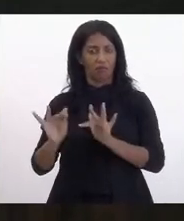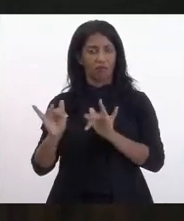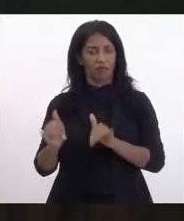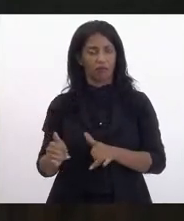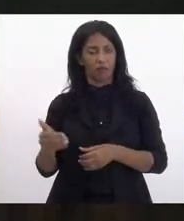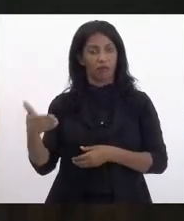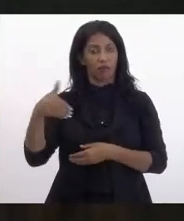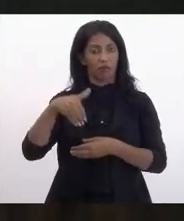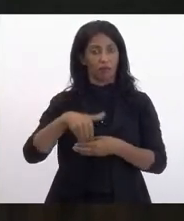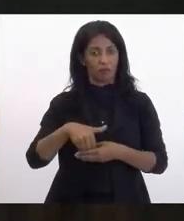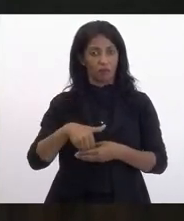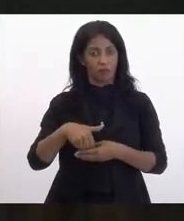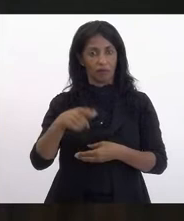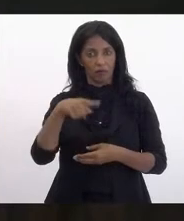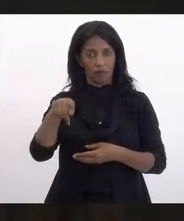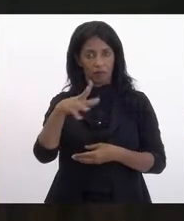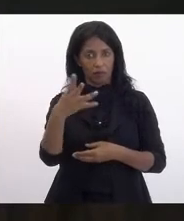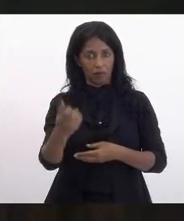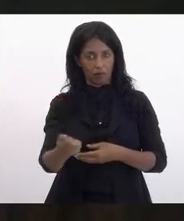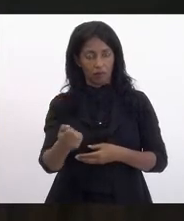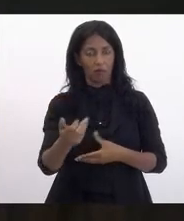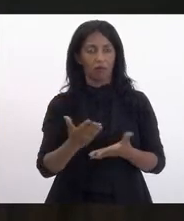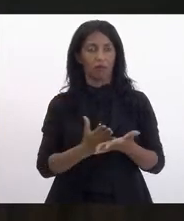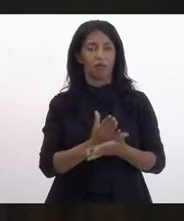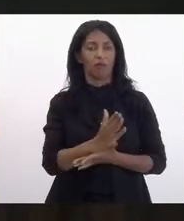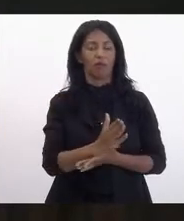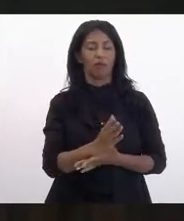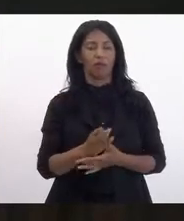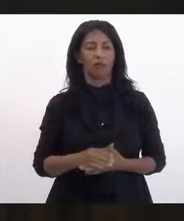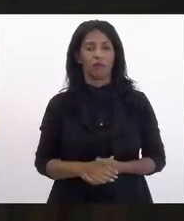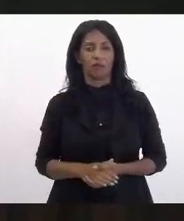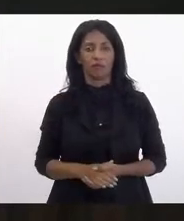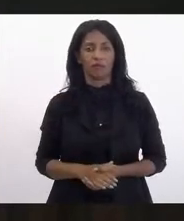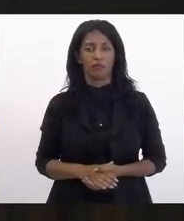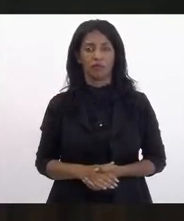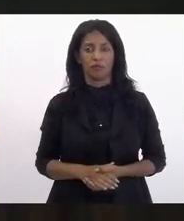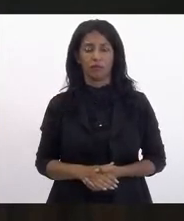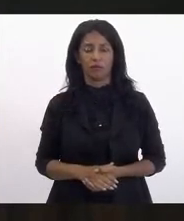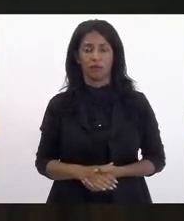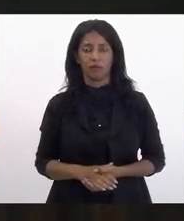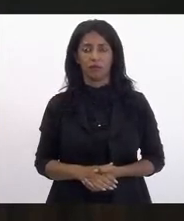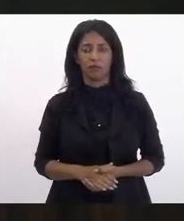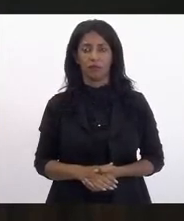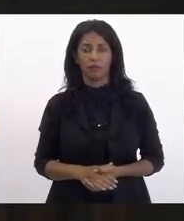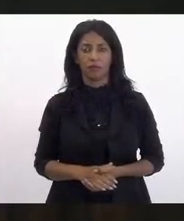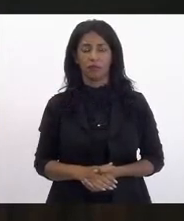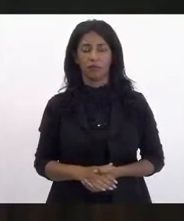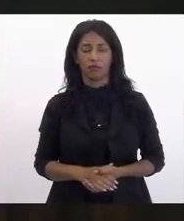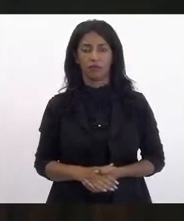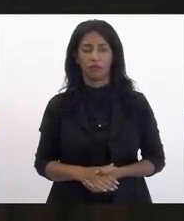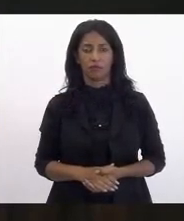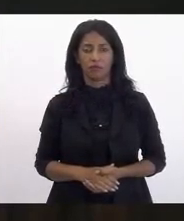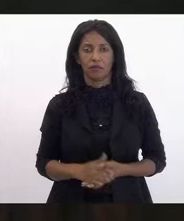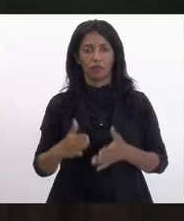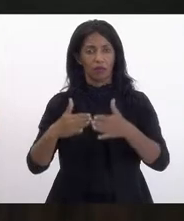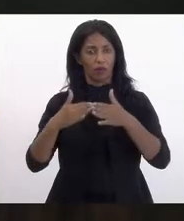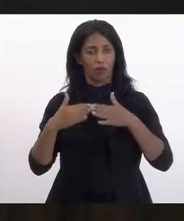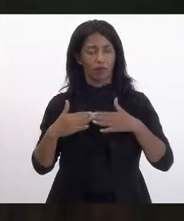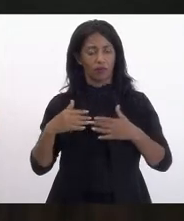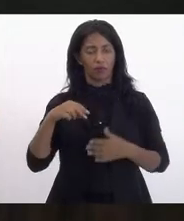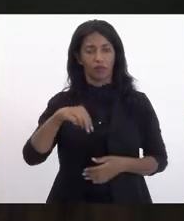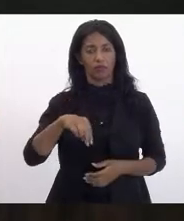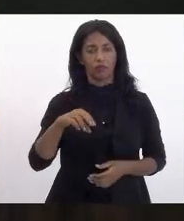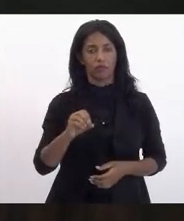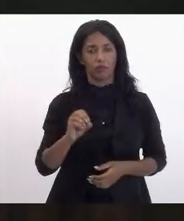discussão e votação. Senhores que aprovam, permaneçam como estão. Aprovado, vai a promulgação. Com abstenção do novo.